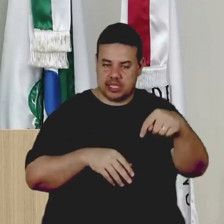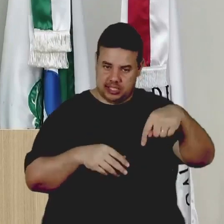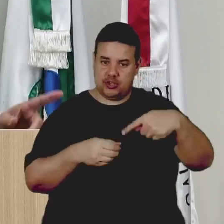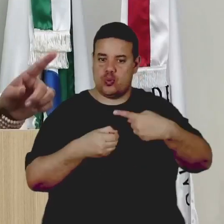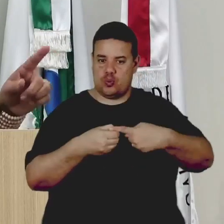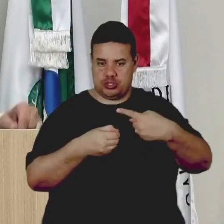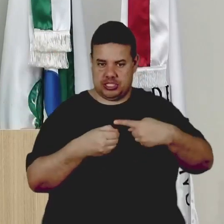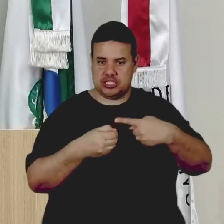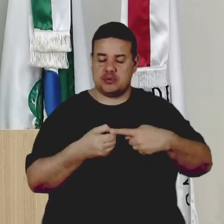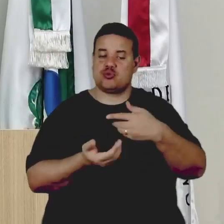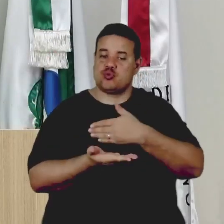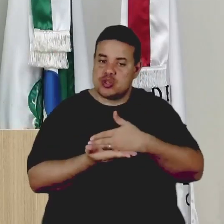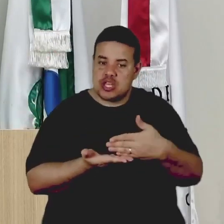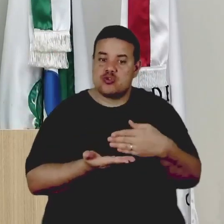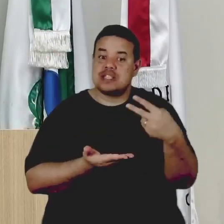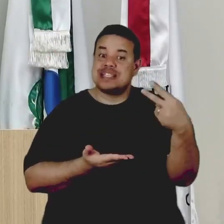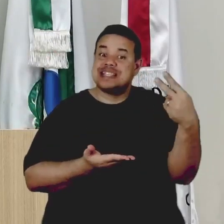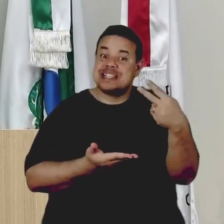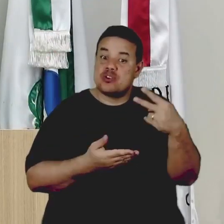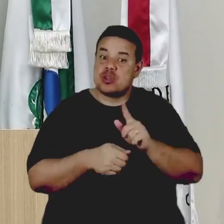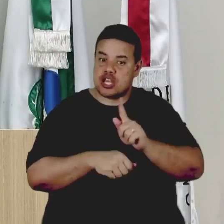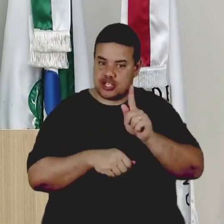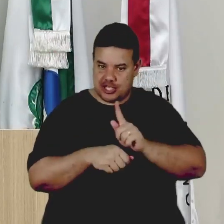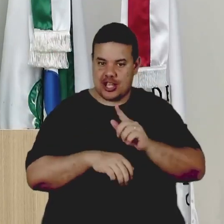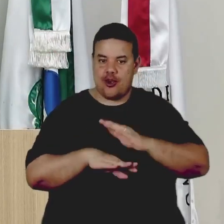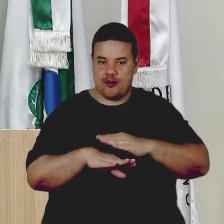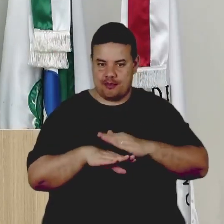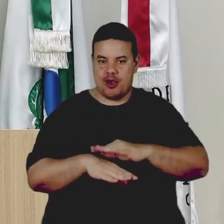início da segunda gestão do atual prefeito,